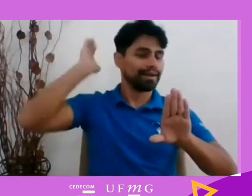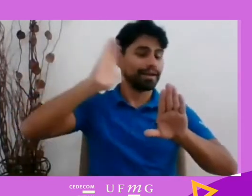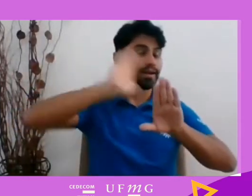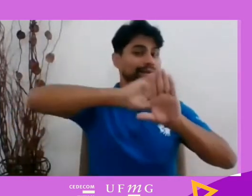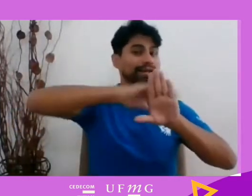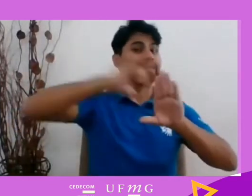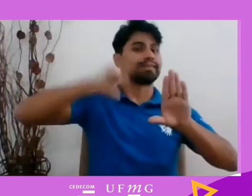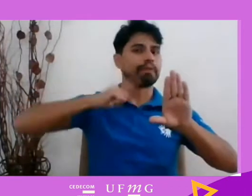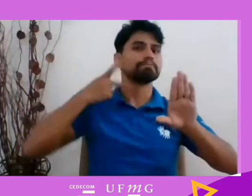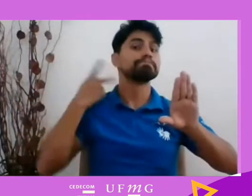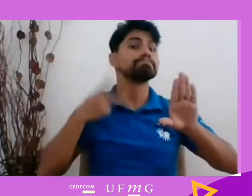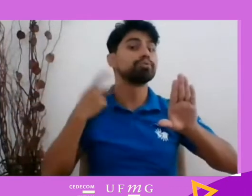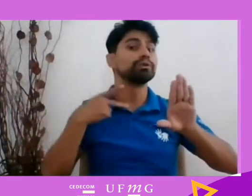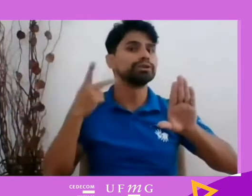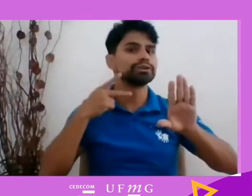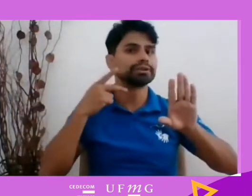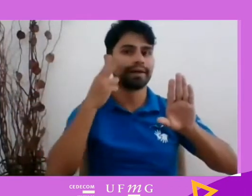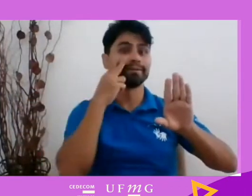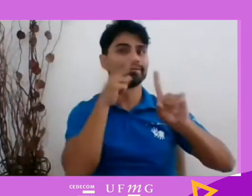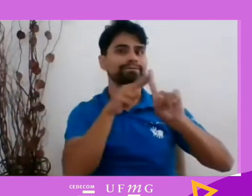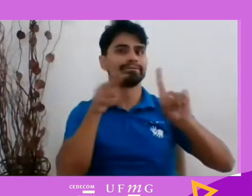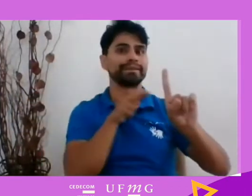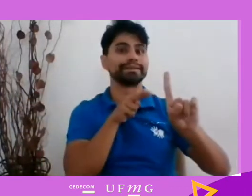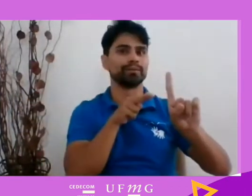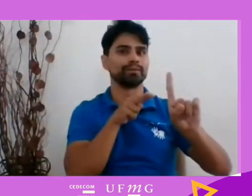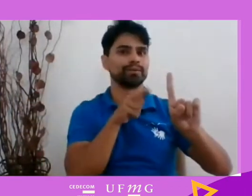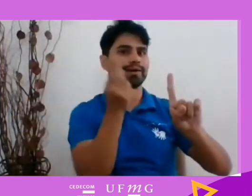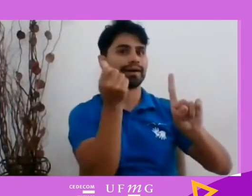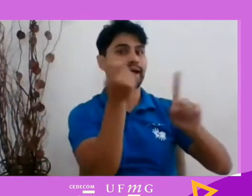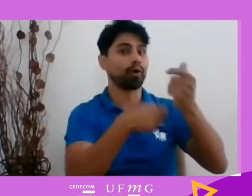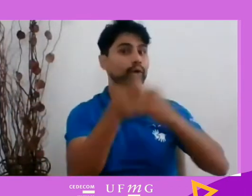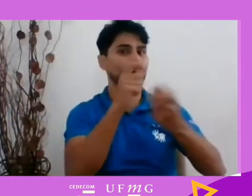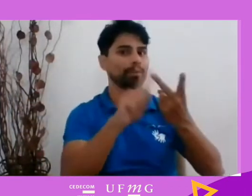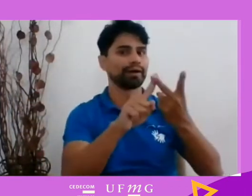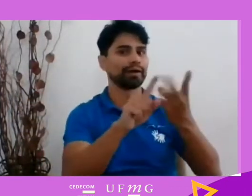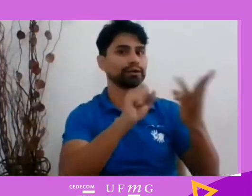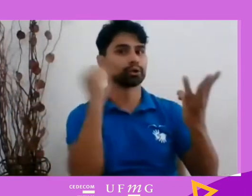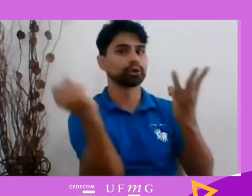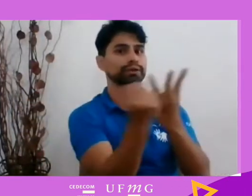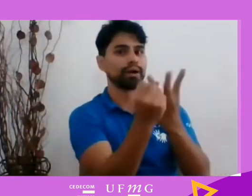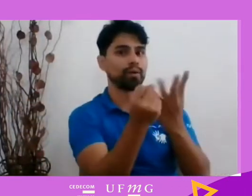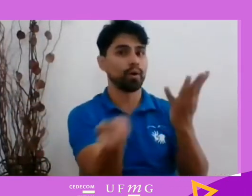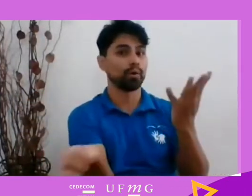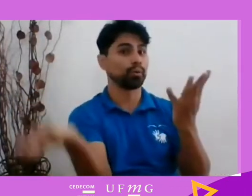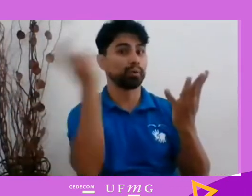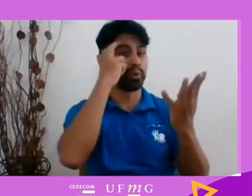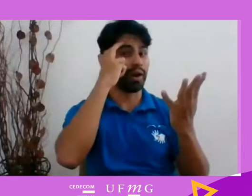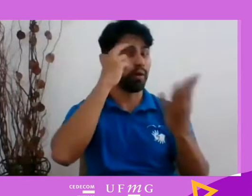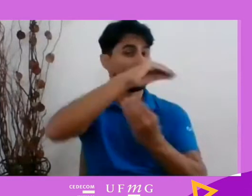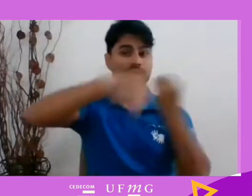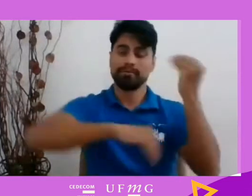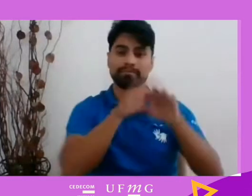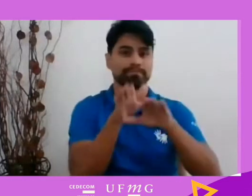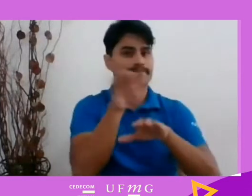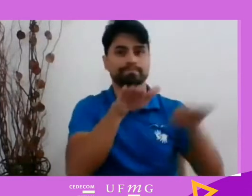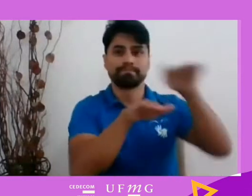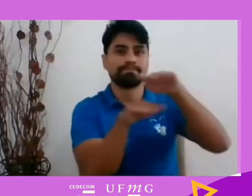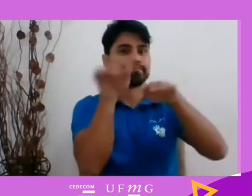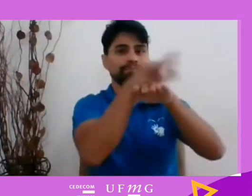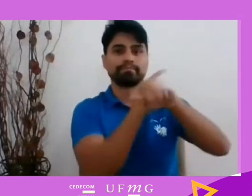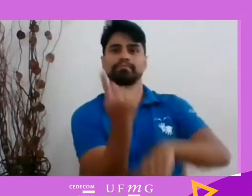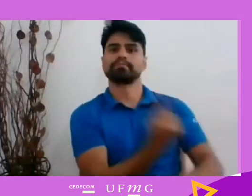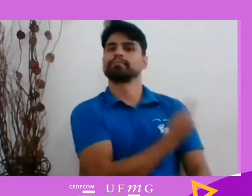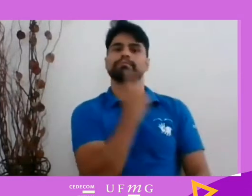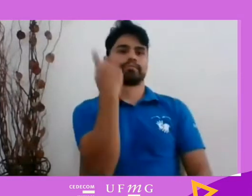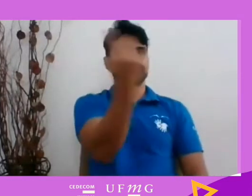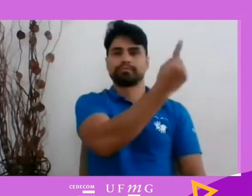política, econômica, social, cultural, que está tudo atravessado. Essa é a cara desse processo de